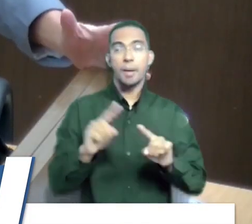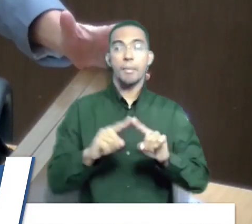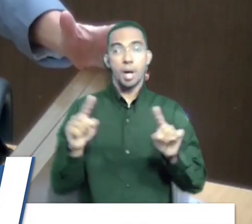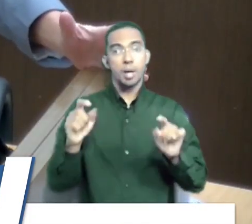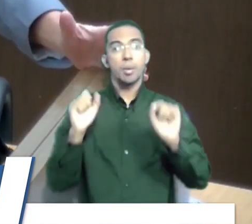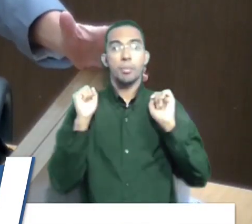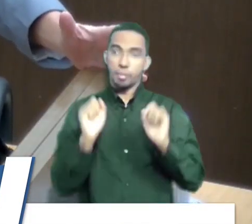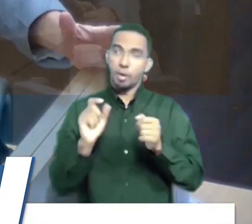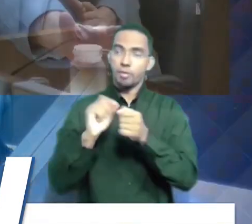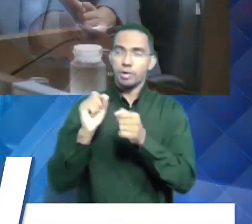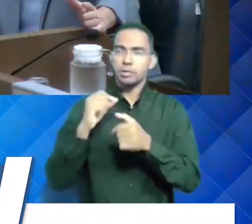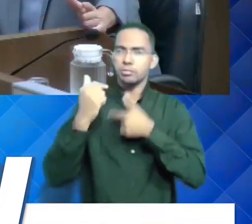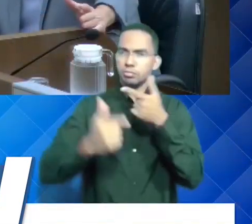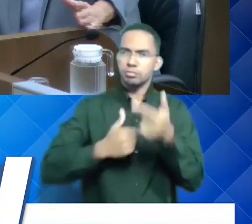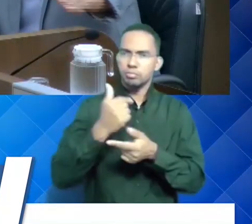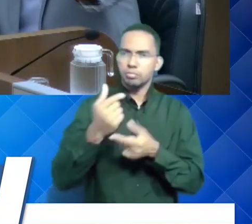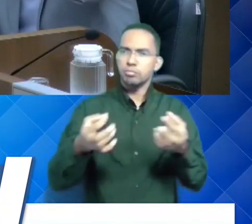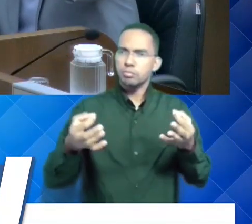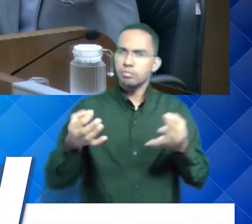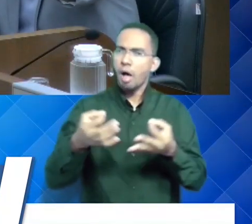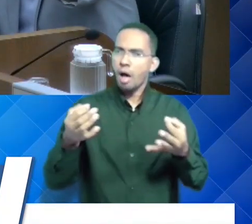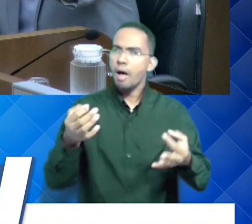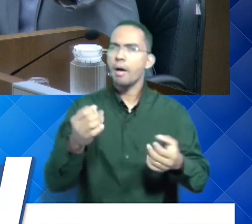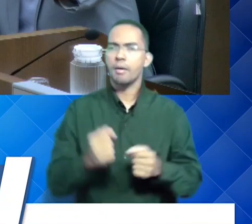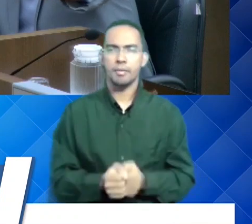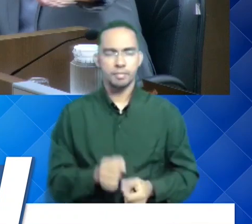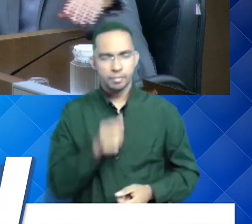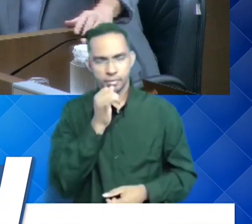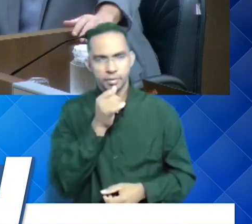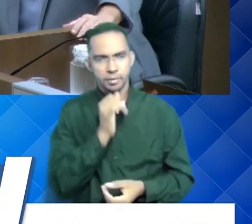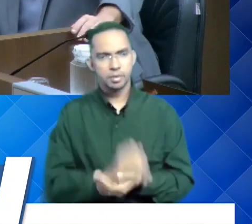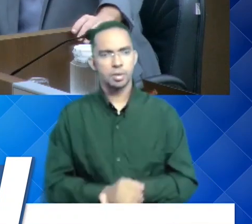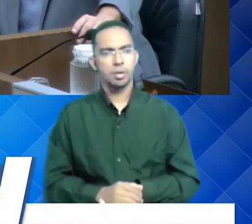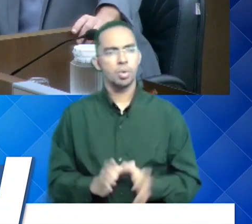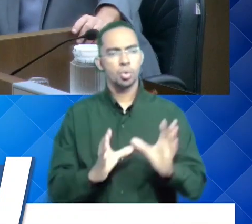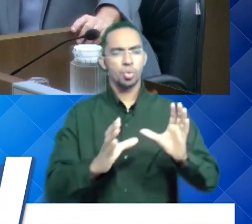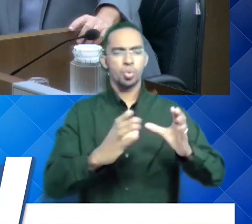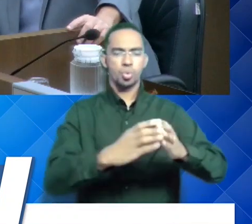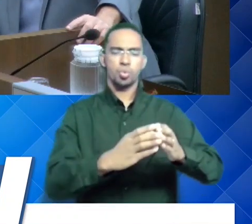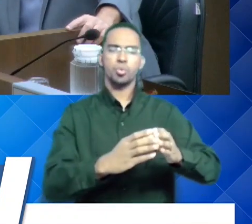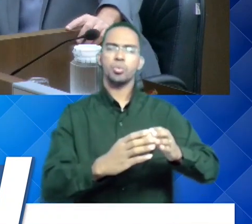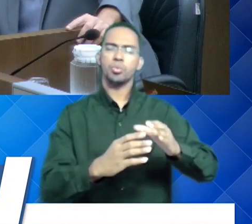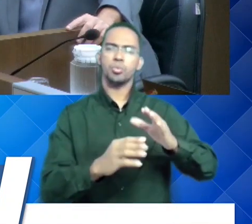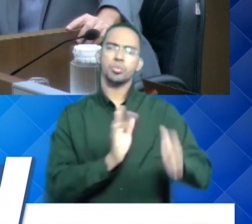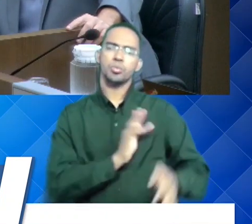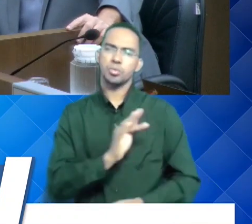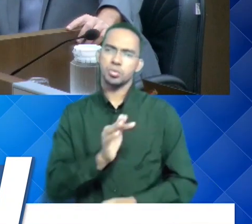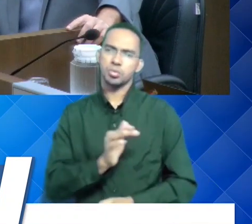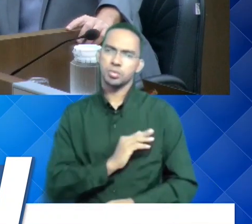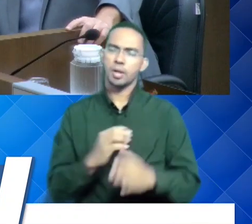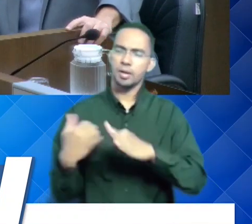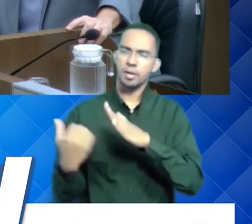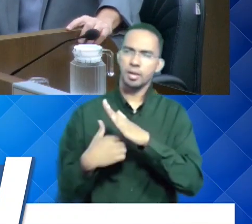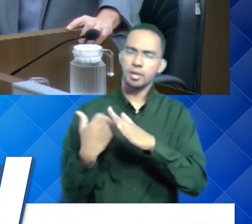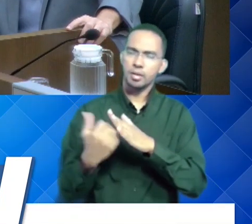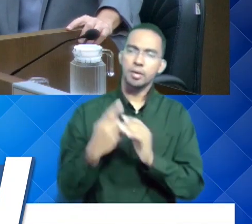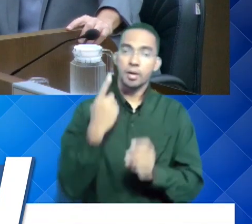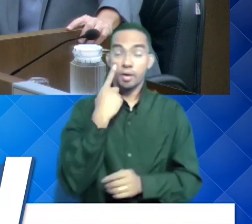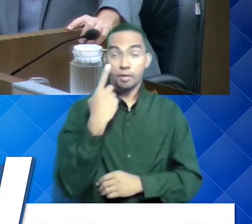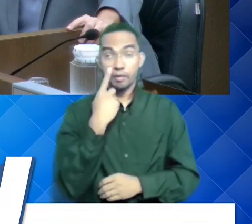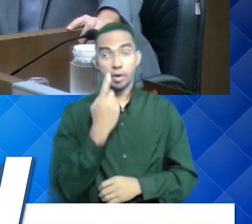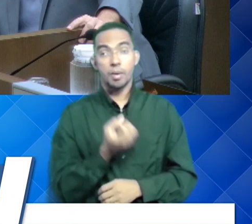fazer um trabalho, né? Pega a equipe técnica da Indef, leva lá e vê qual a